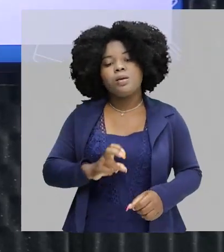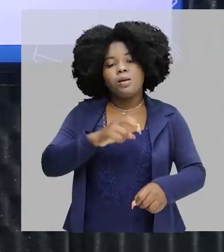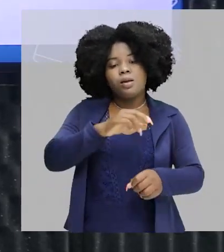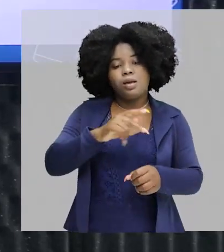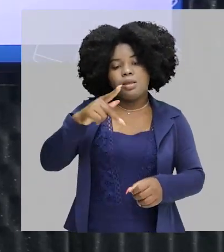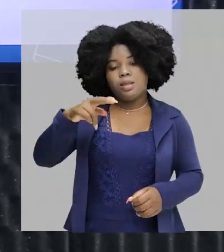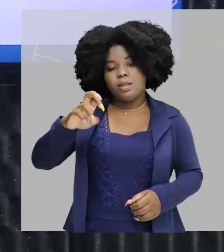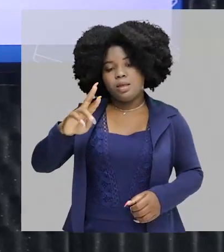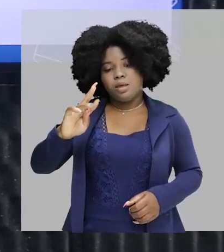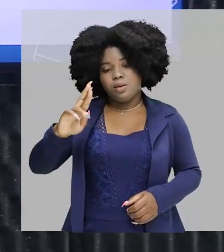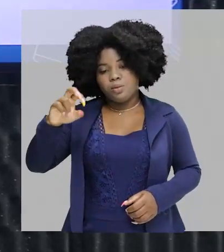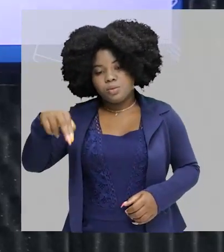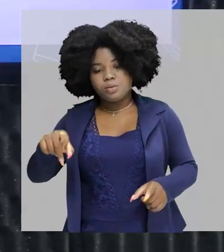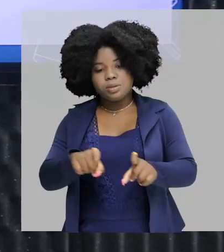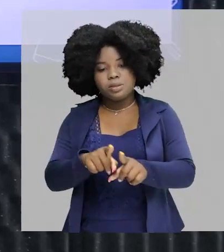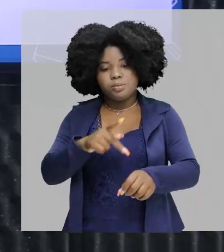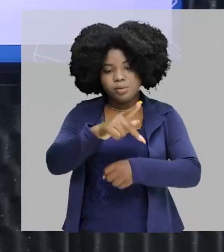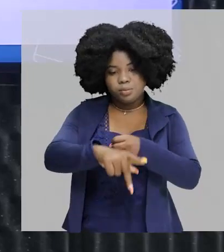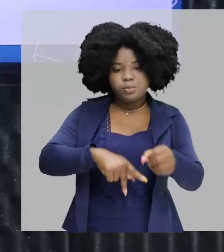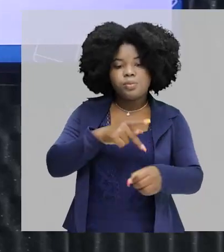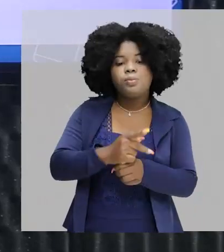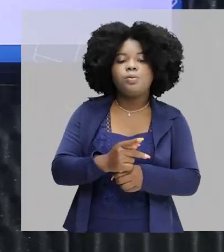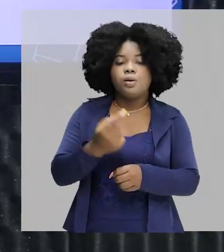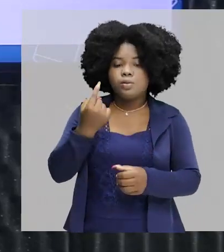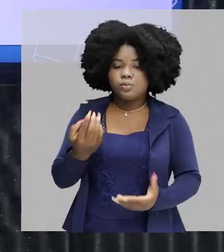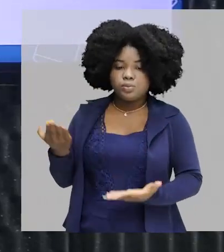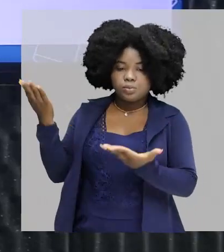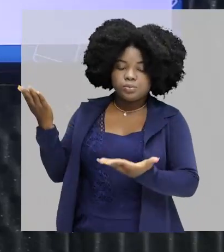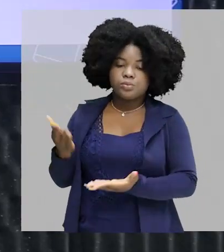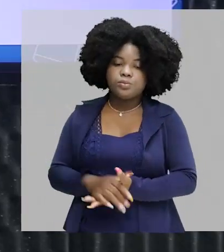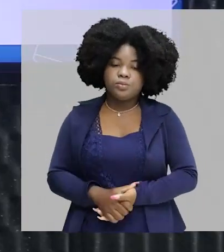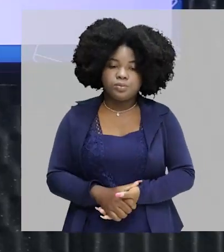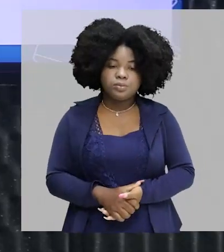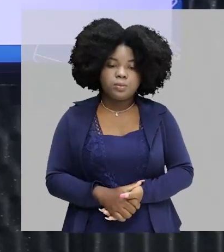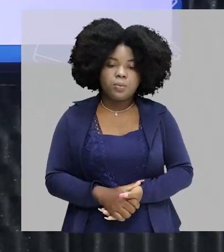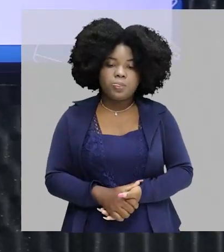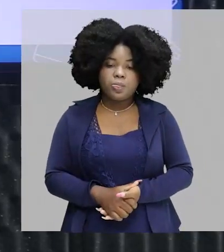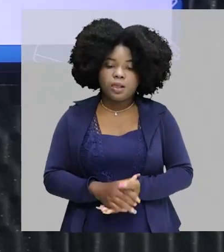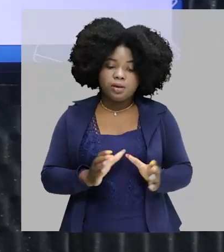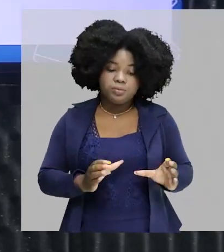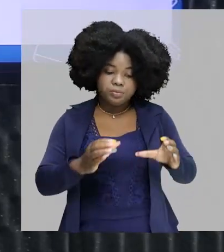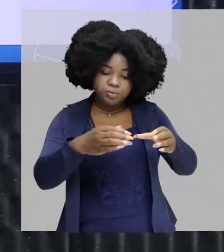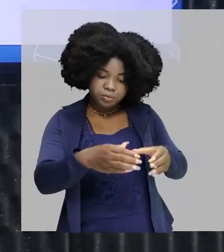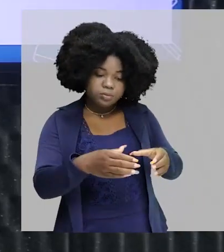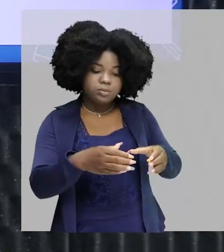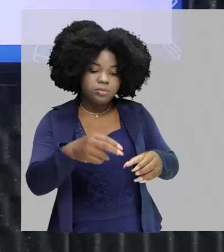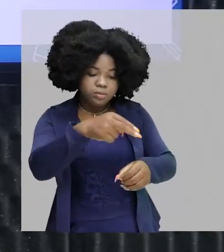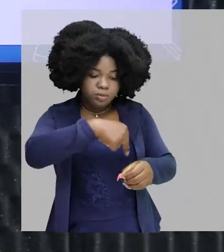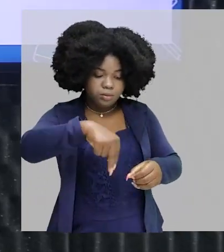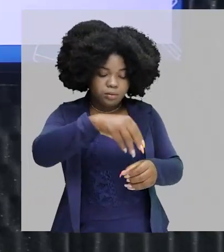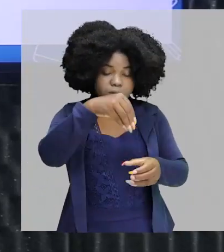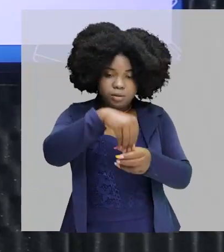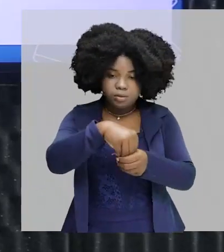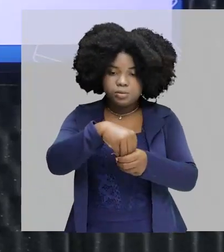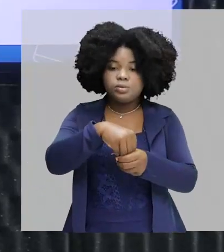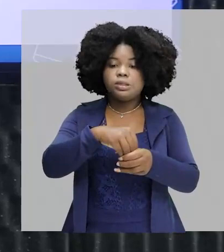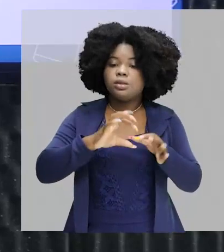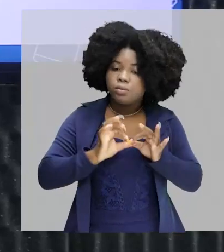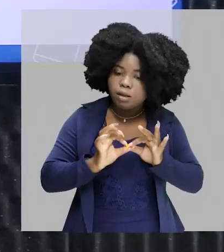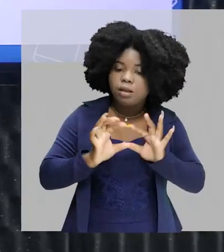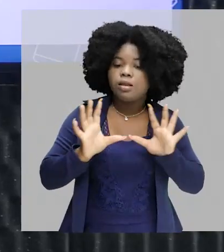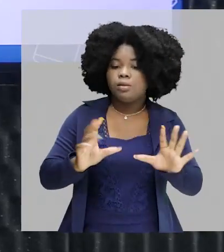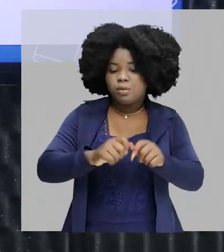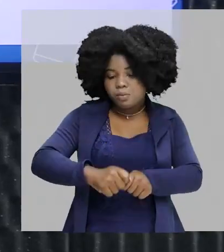prótons. Quando essas partículas nucleares elas são liberadas,